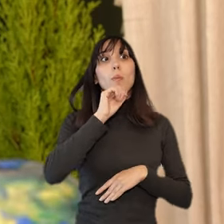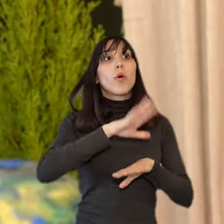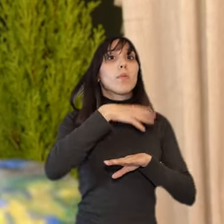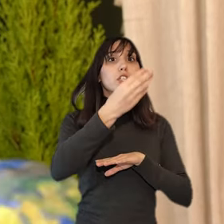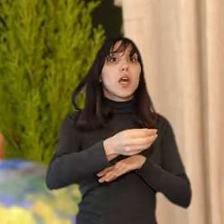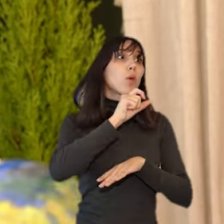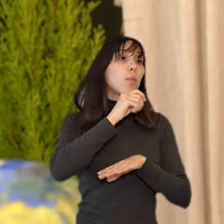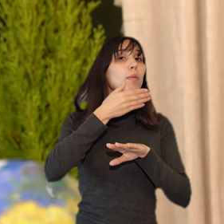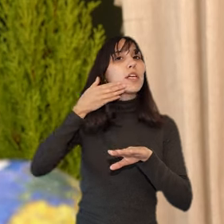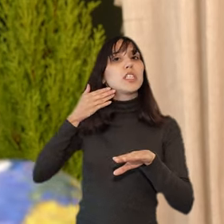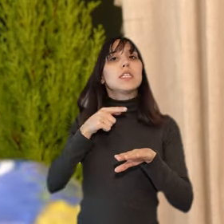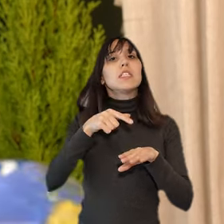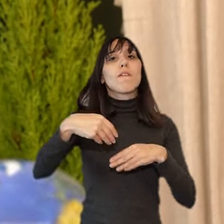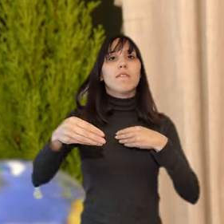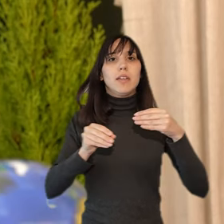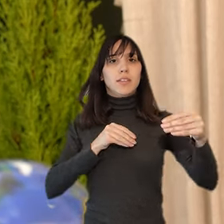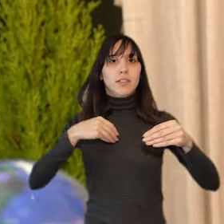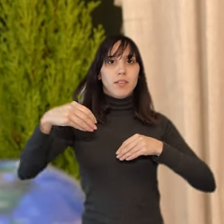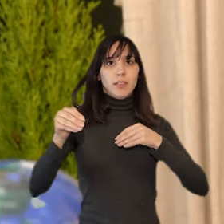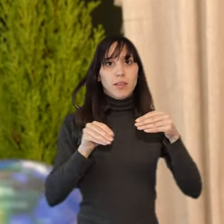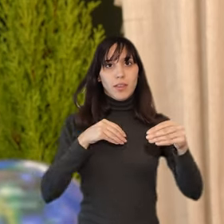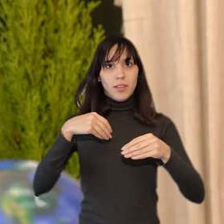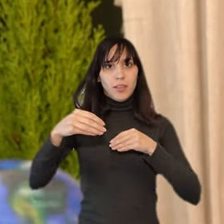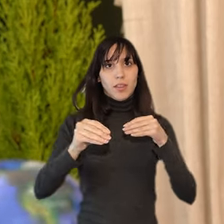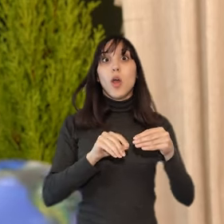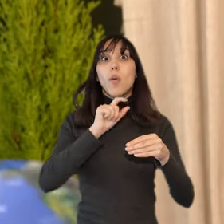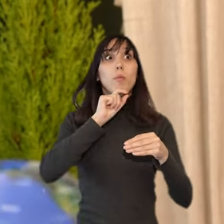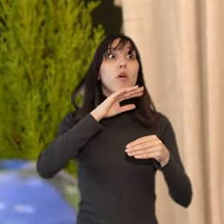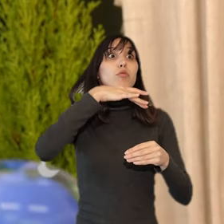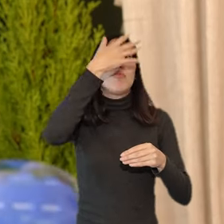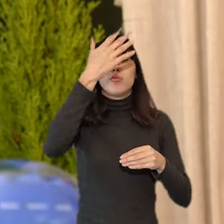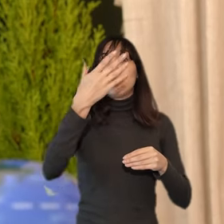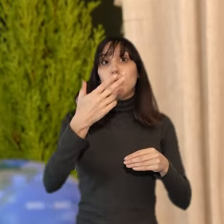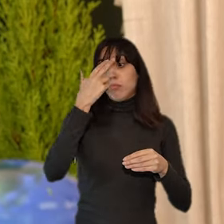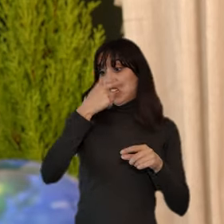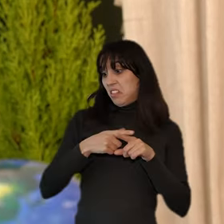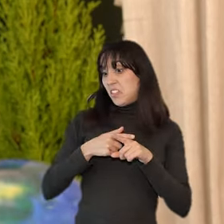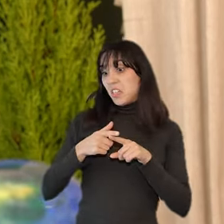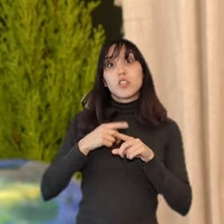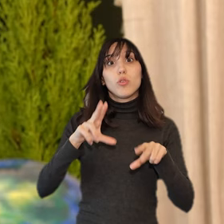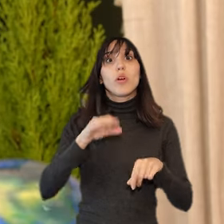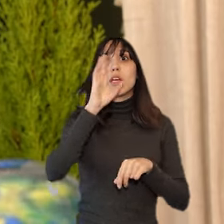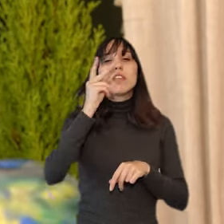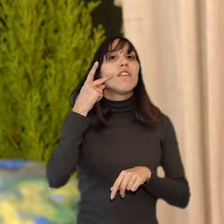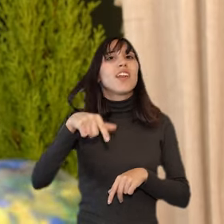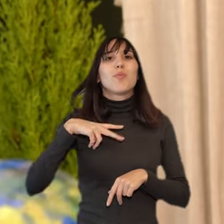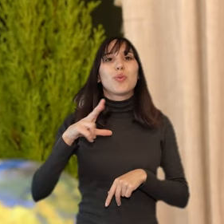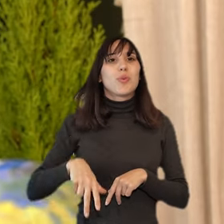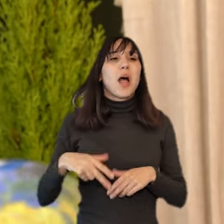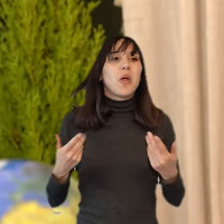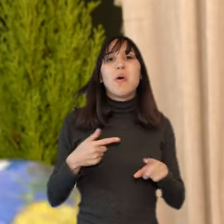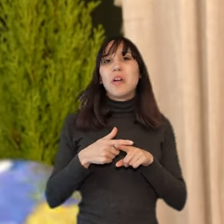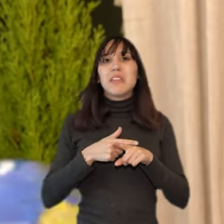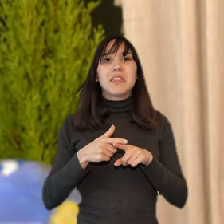mais cedo é esta a flexibilidade da Colon Lara mas até pode nunca ter interesse porque se ele não vai viver em Portugal ou não tem interesse em